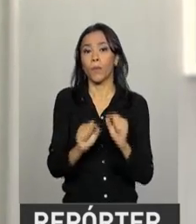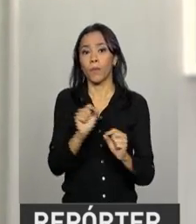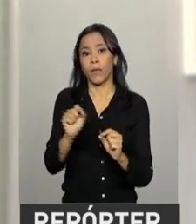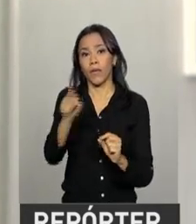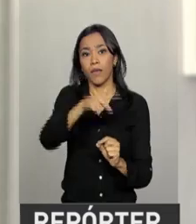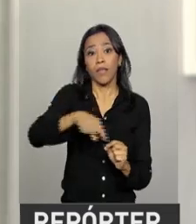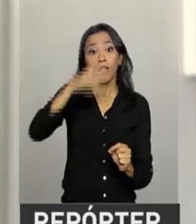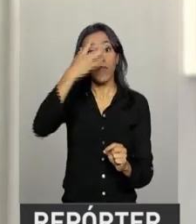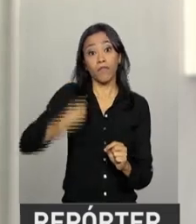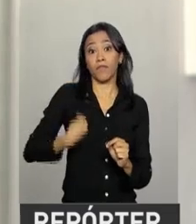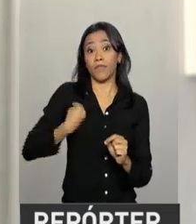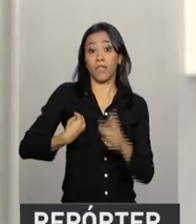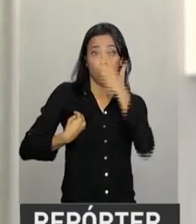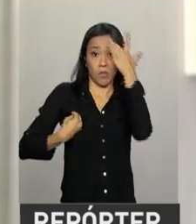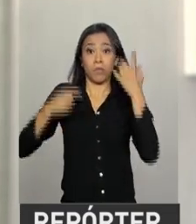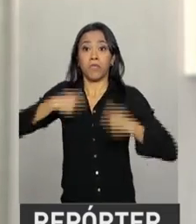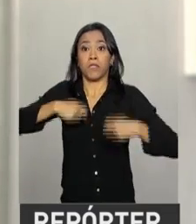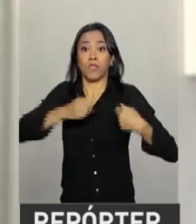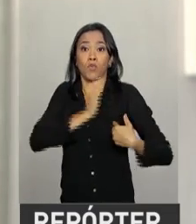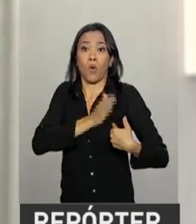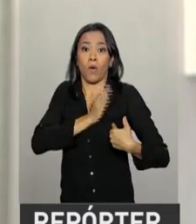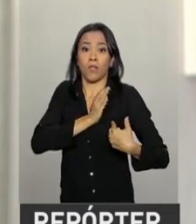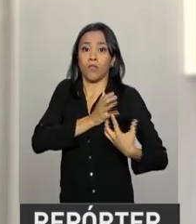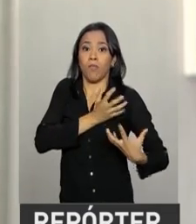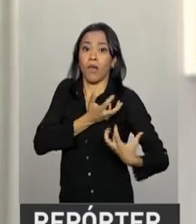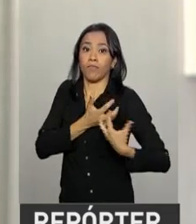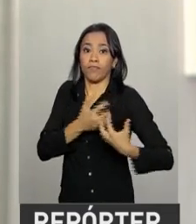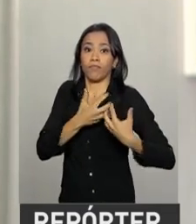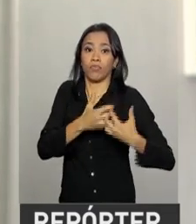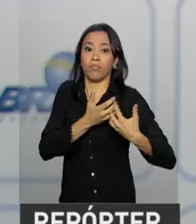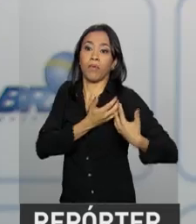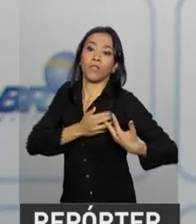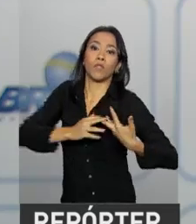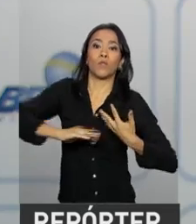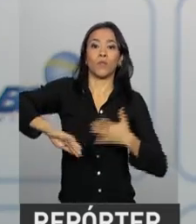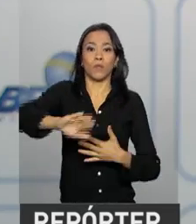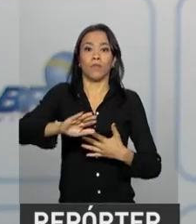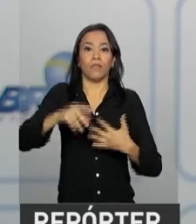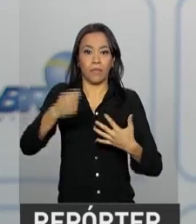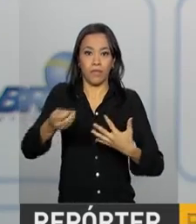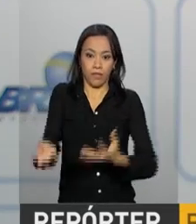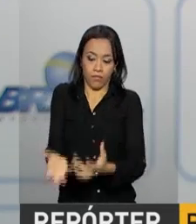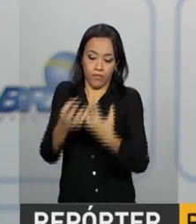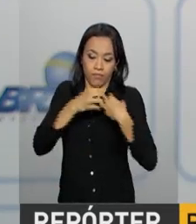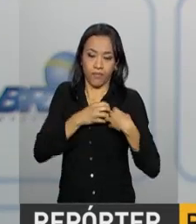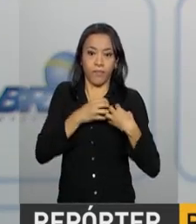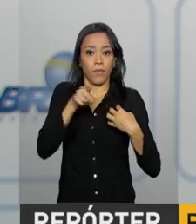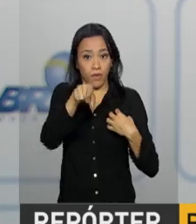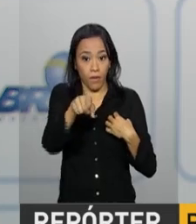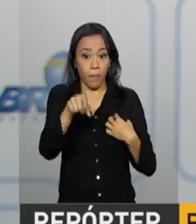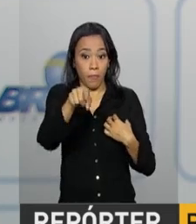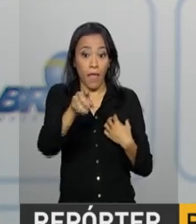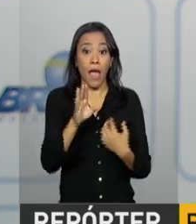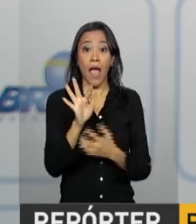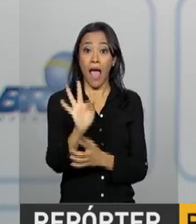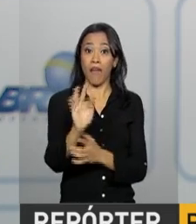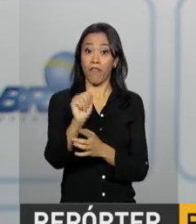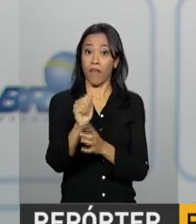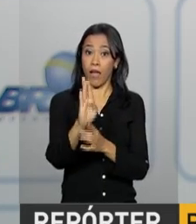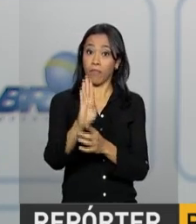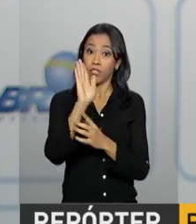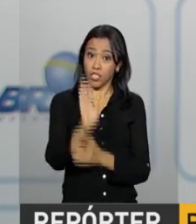chances de vida para as pessoas que precisam sobreviver desde que a medida começou a valer a FAB já transportou